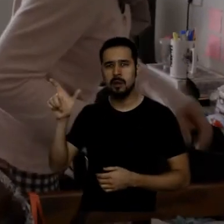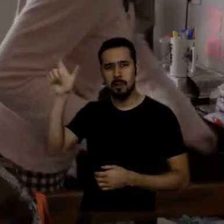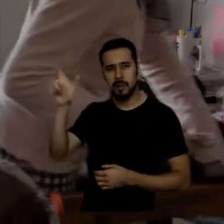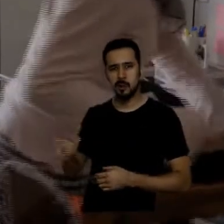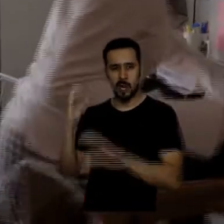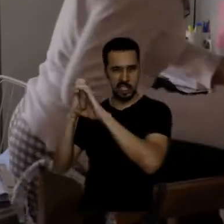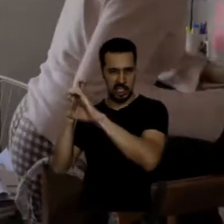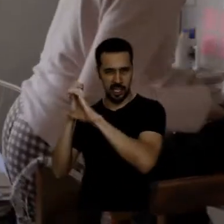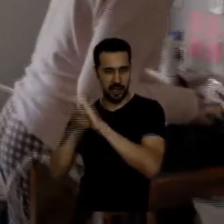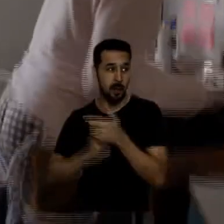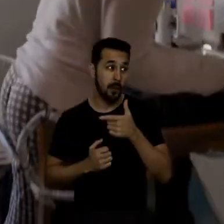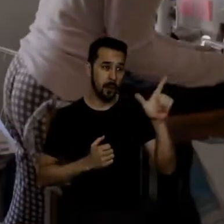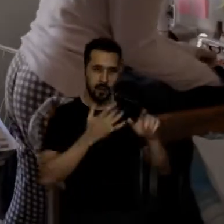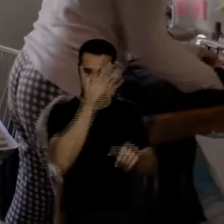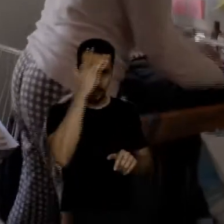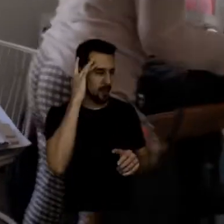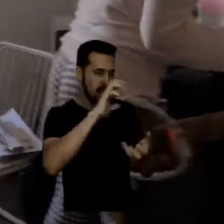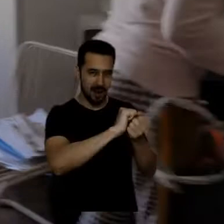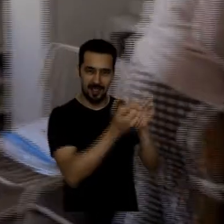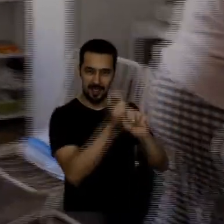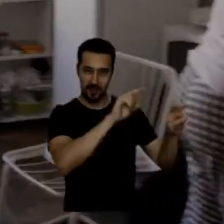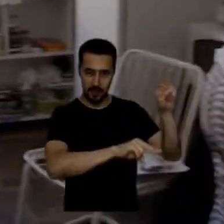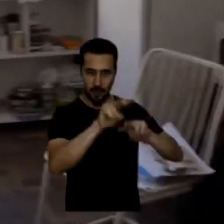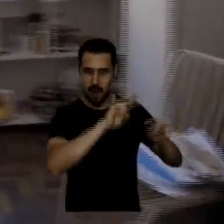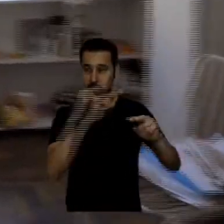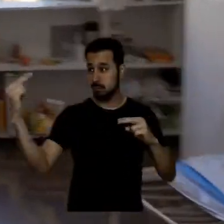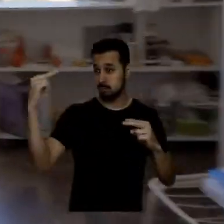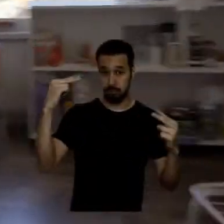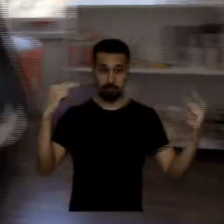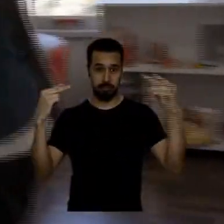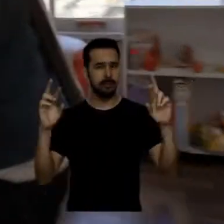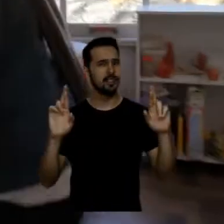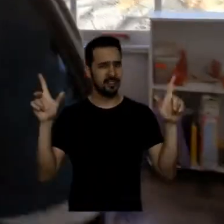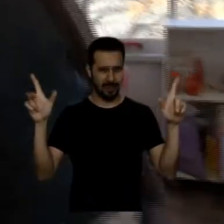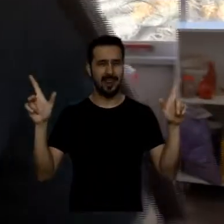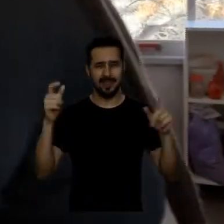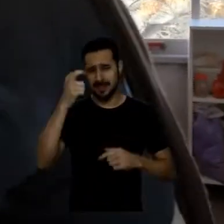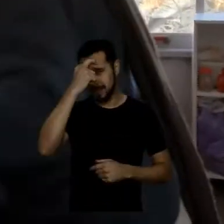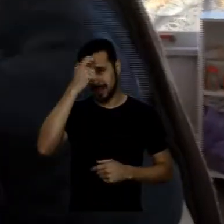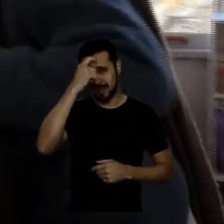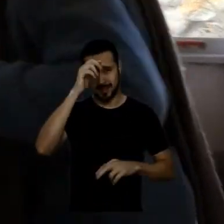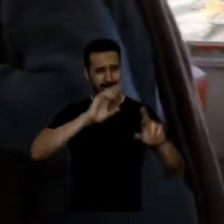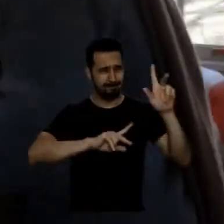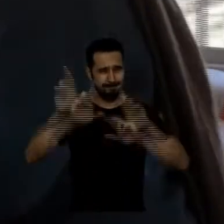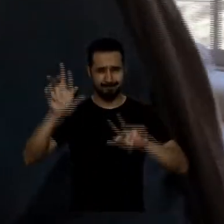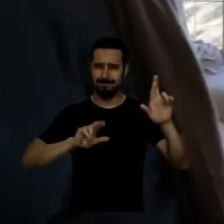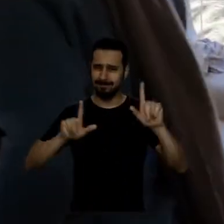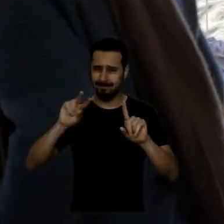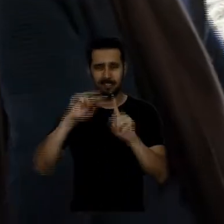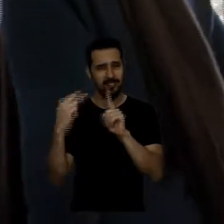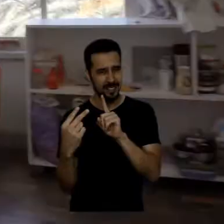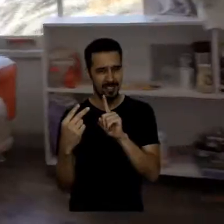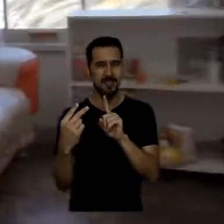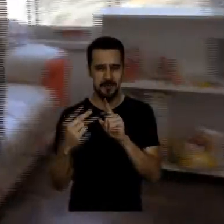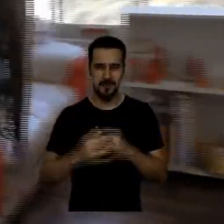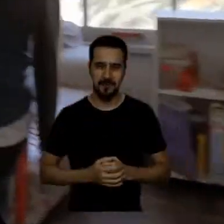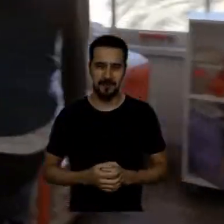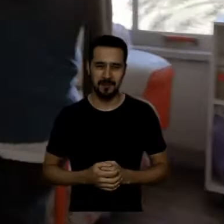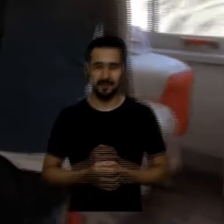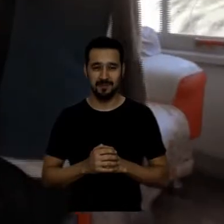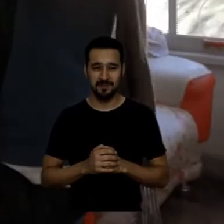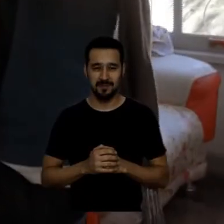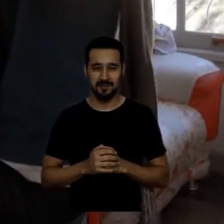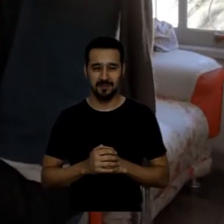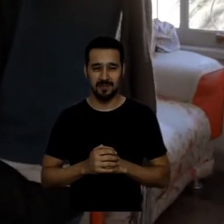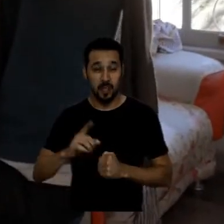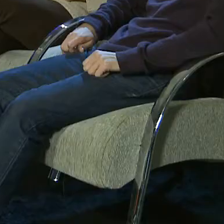as meninas naquela época, eu entrei, fiquei lá 2 anos. Uhum. Aí hoje, agora eu não tô mais, mas... Ah, sim, mas